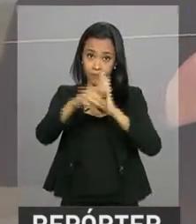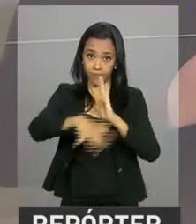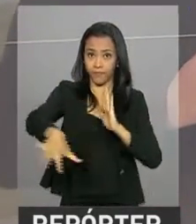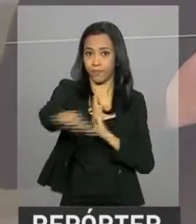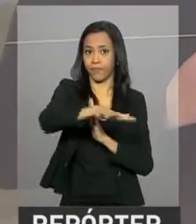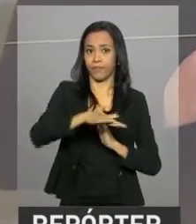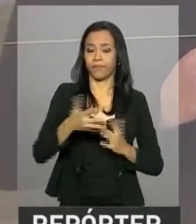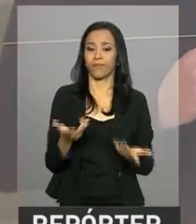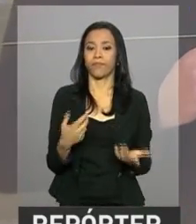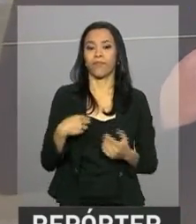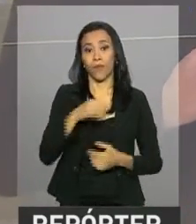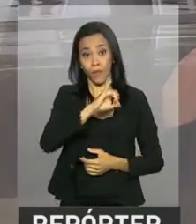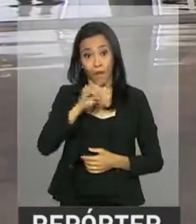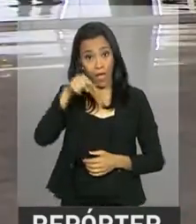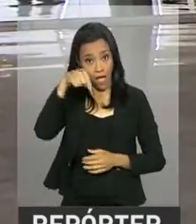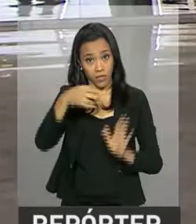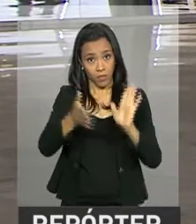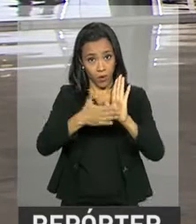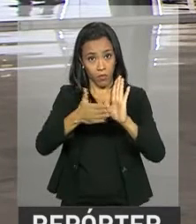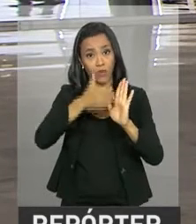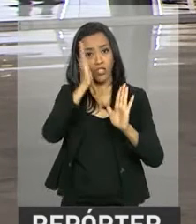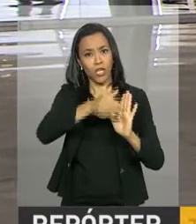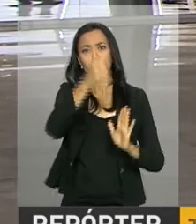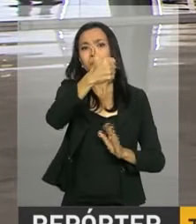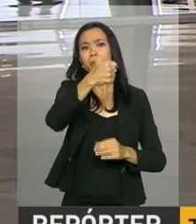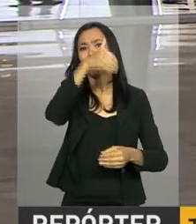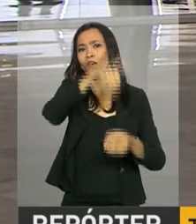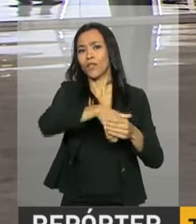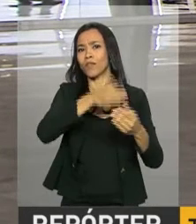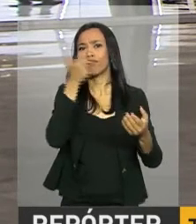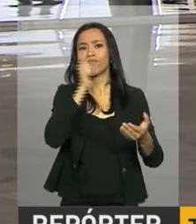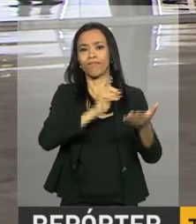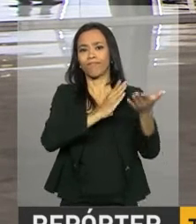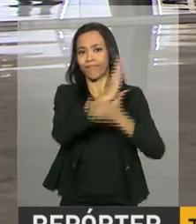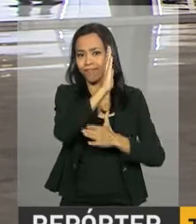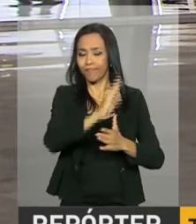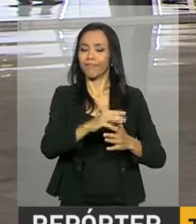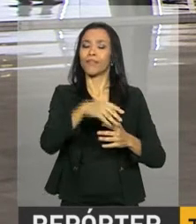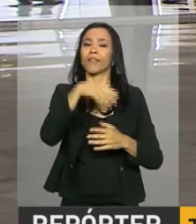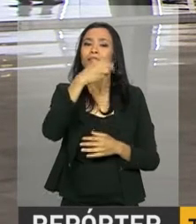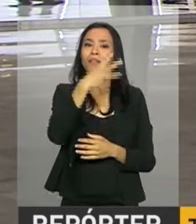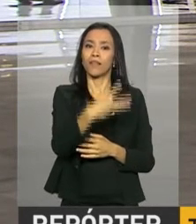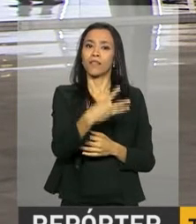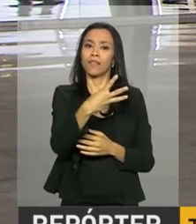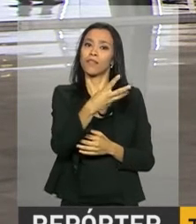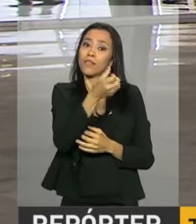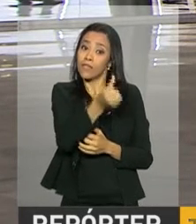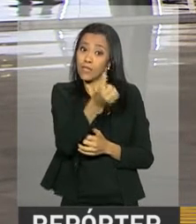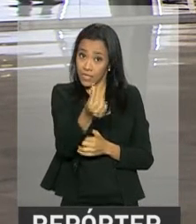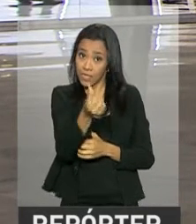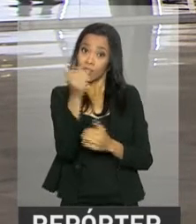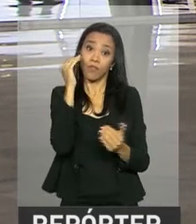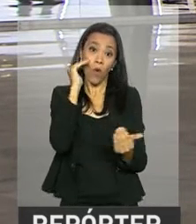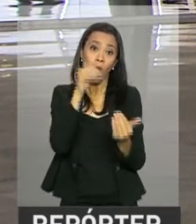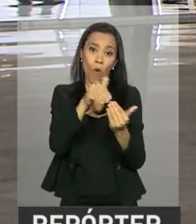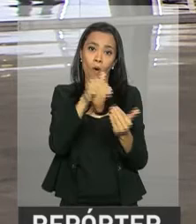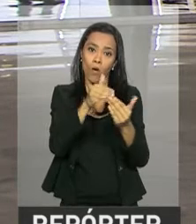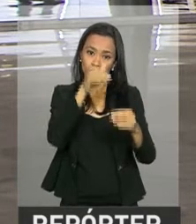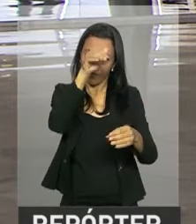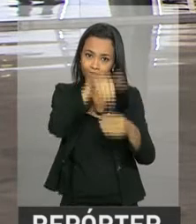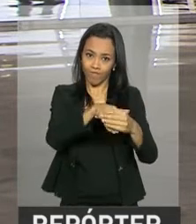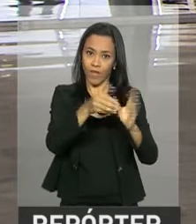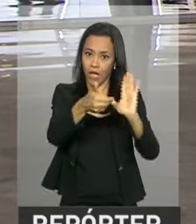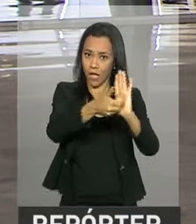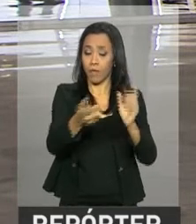renata essa proposta já foi aprovada em primeiro turno na câmara com 366 votos favoráveis à pec